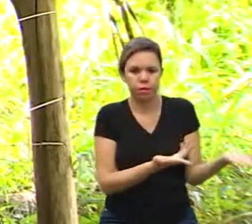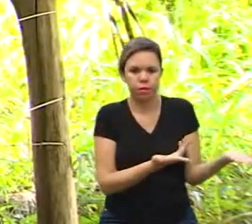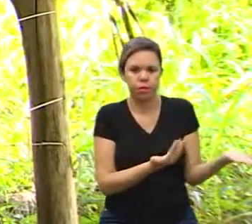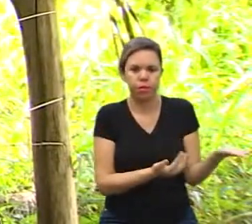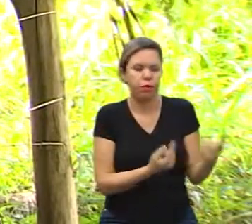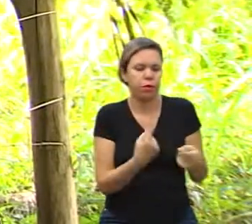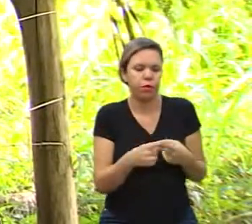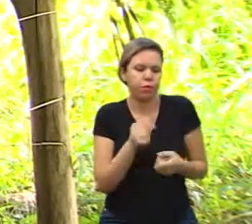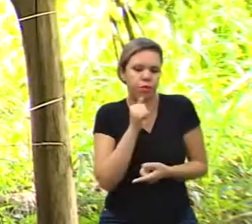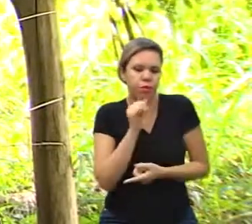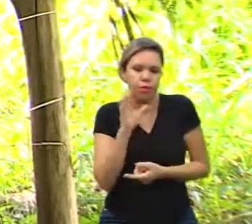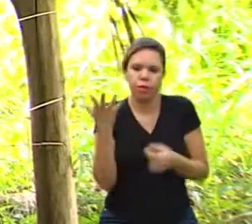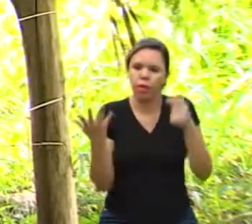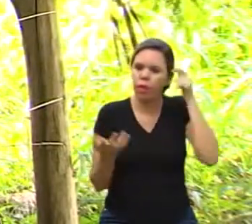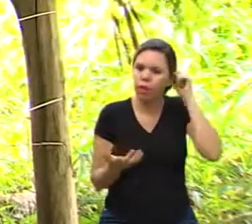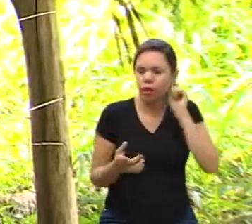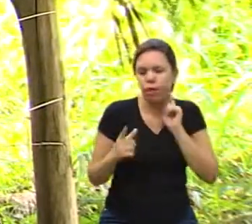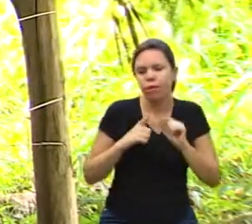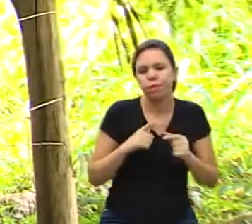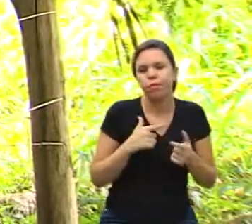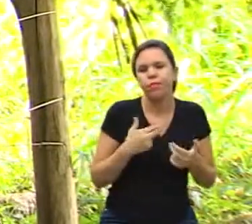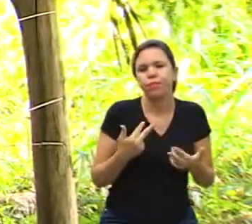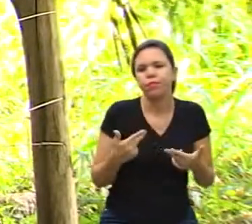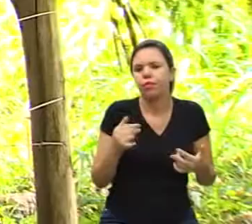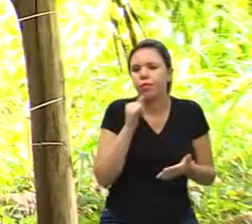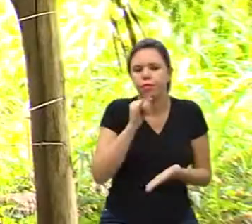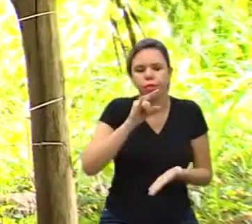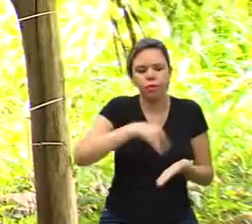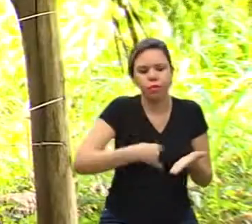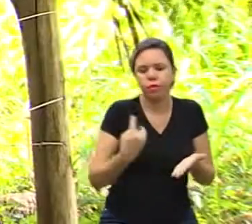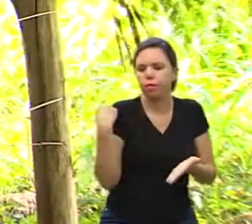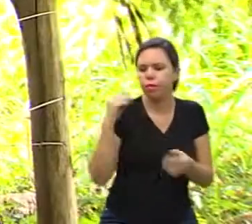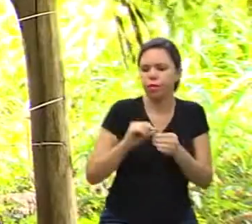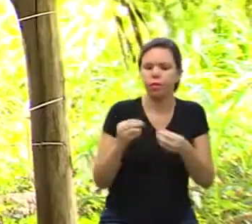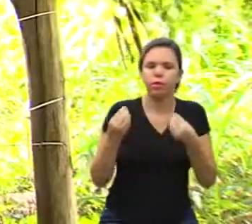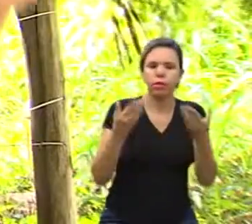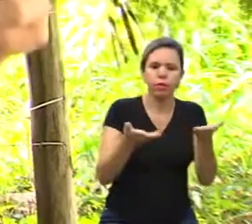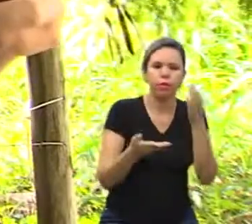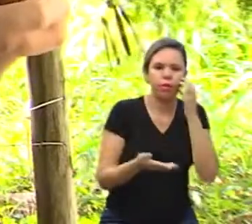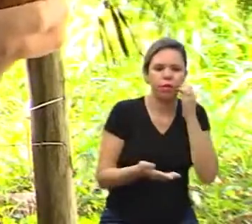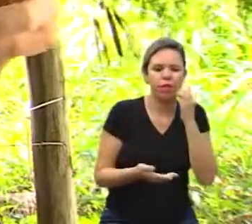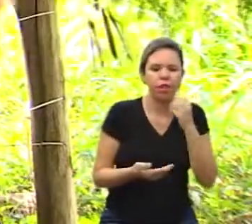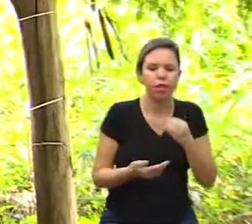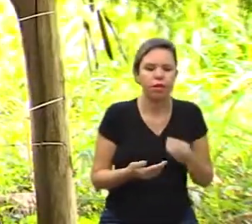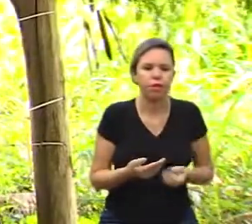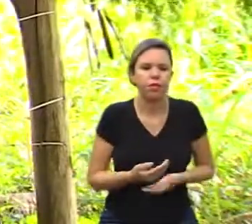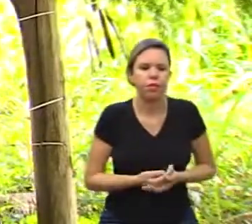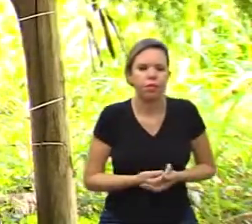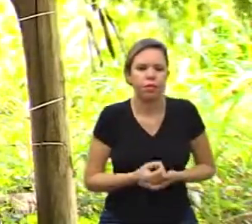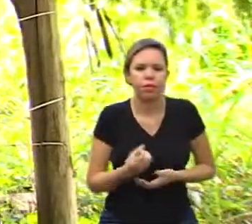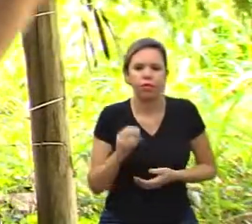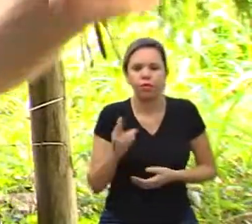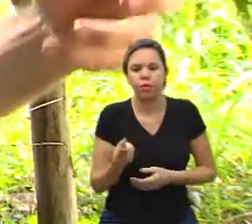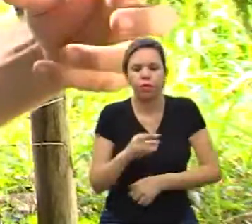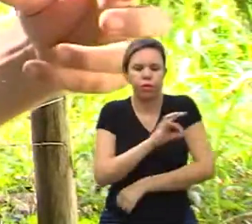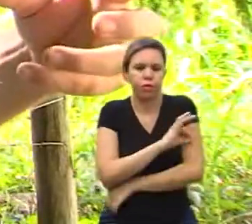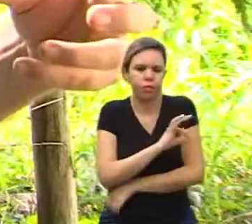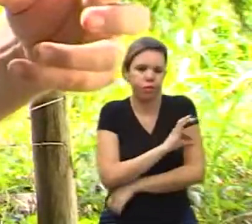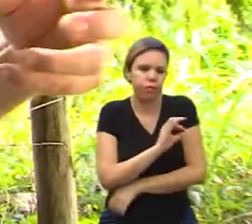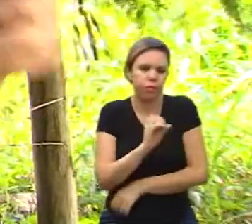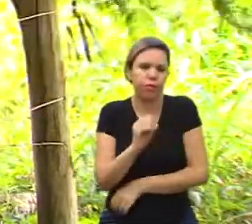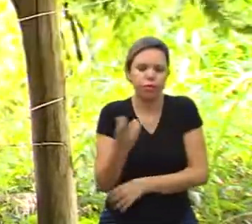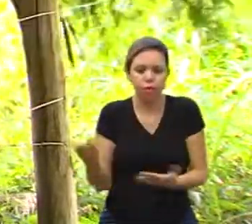essa, porque, por exemplo, se há uma contrapartida, se as áreas foram oferecidas como contrapartida ao